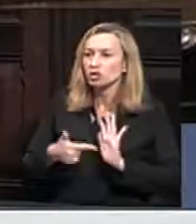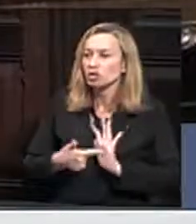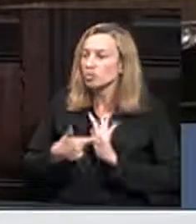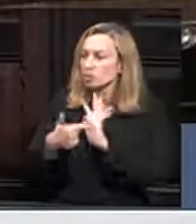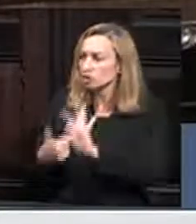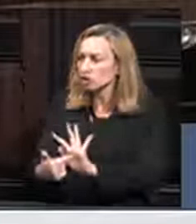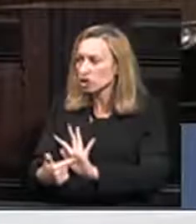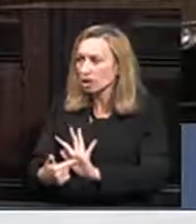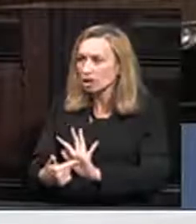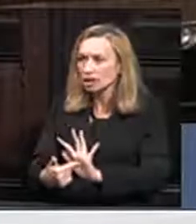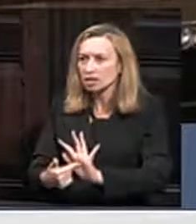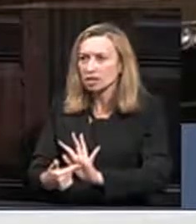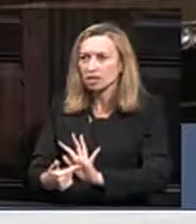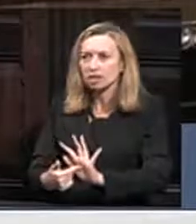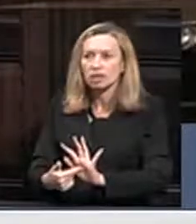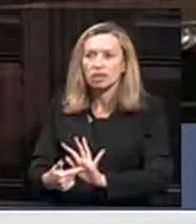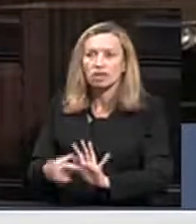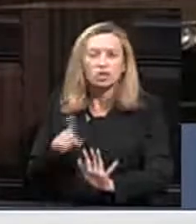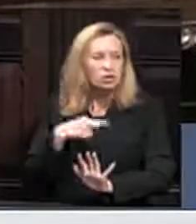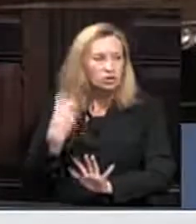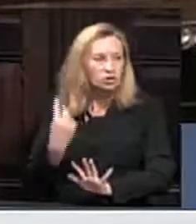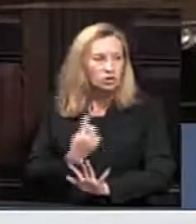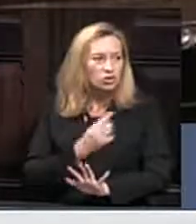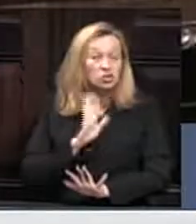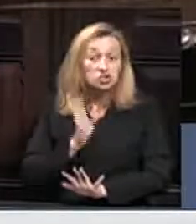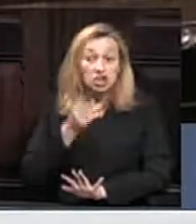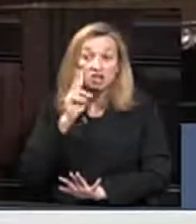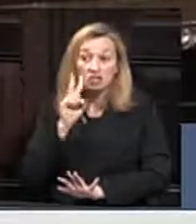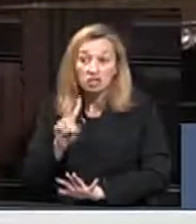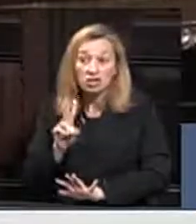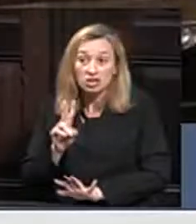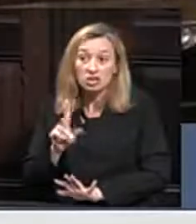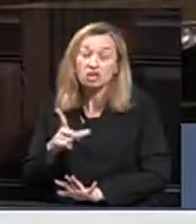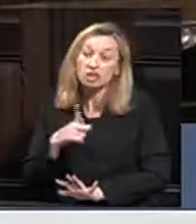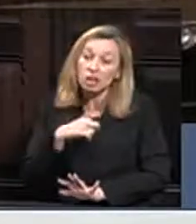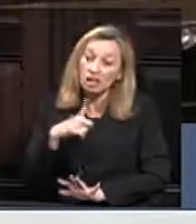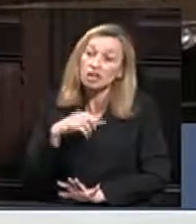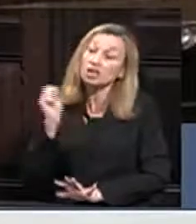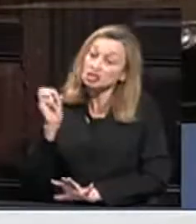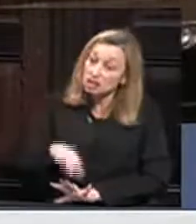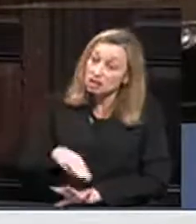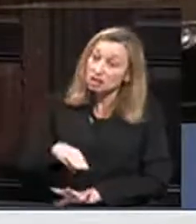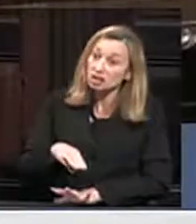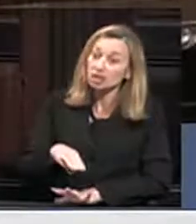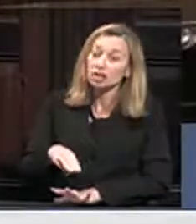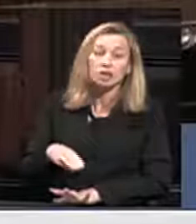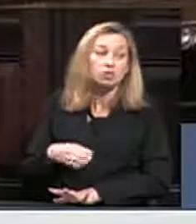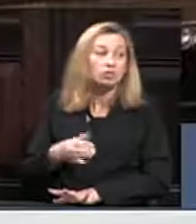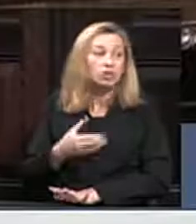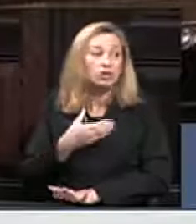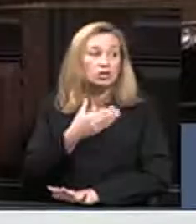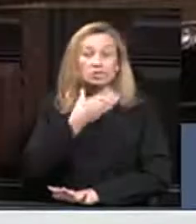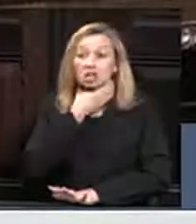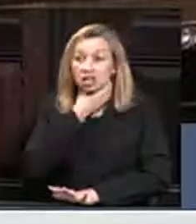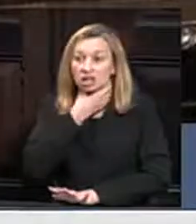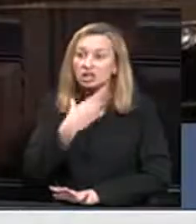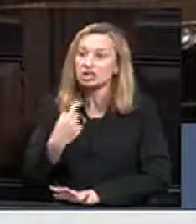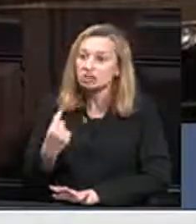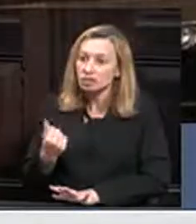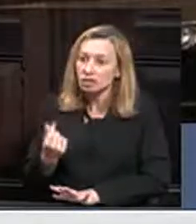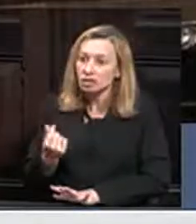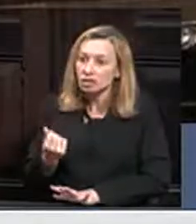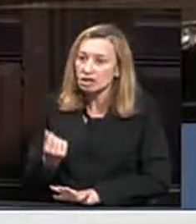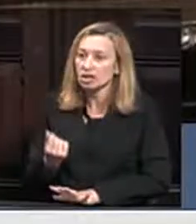esse parlamento, nós já vislumbrávamos que haveria, sim, uma crise financeira